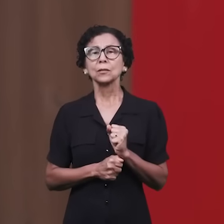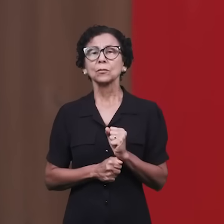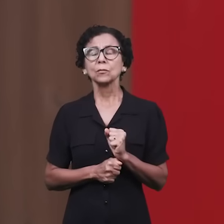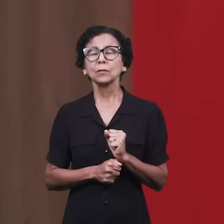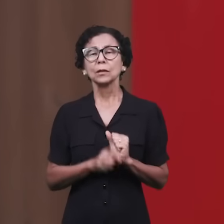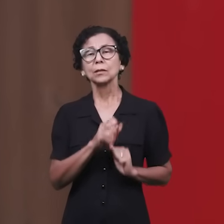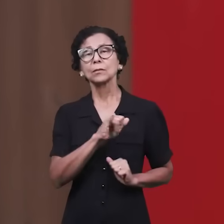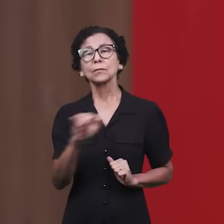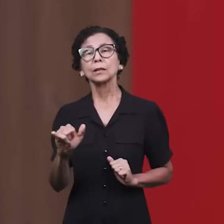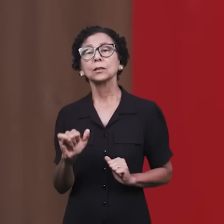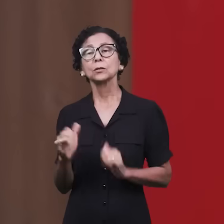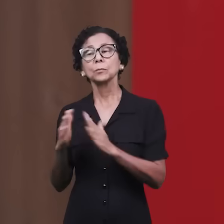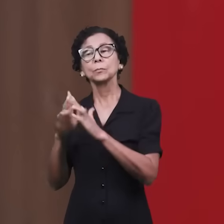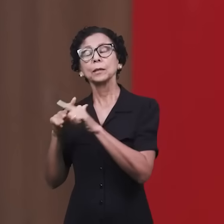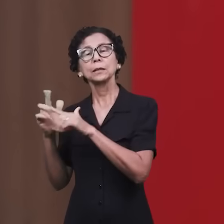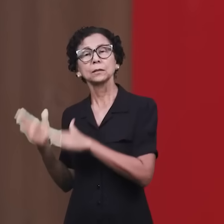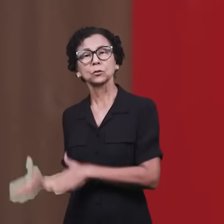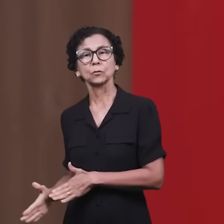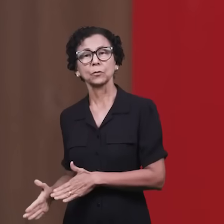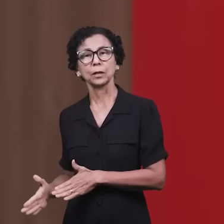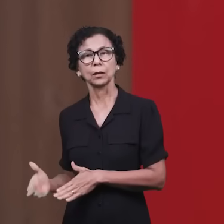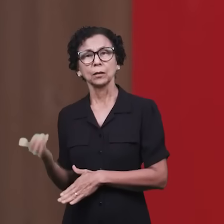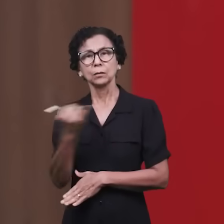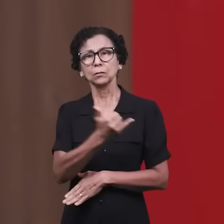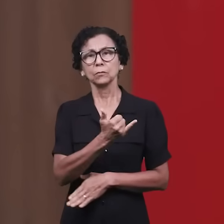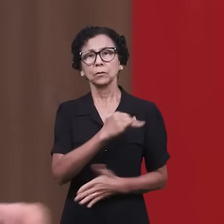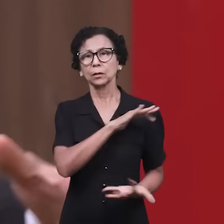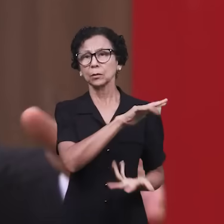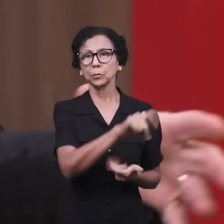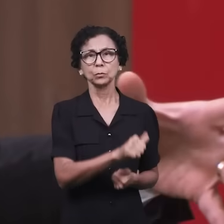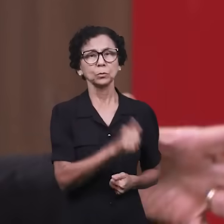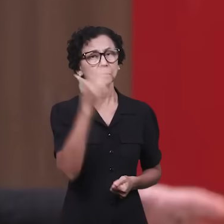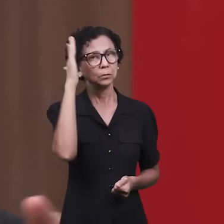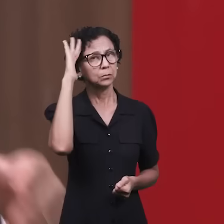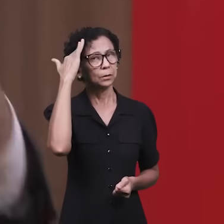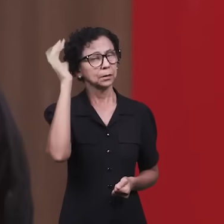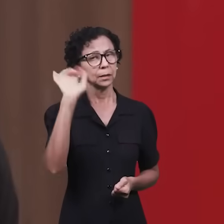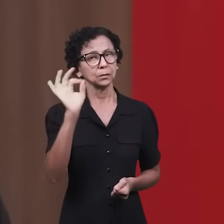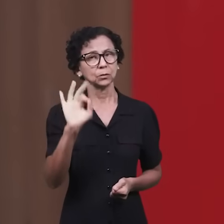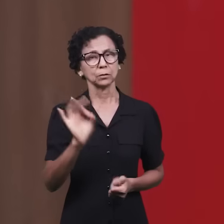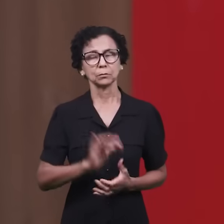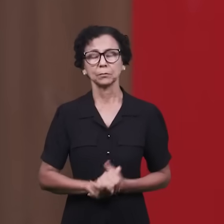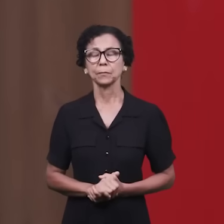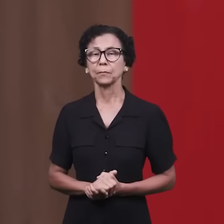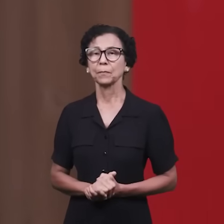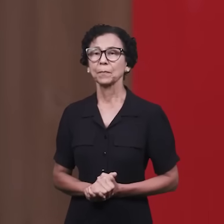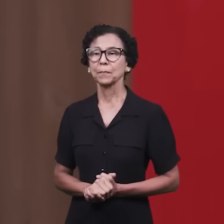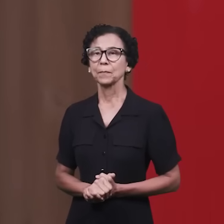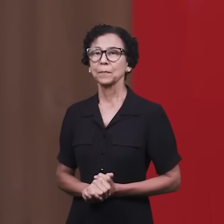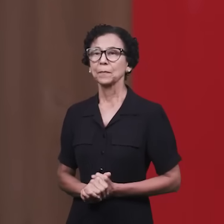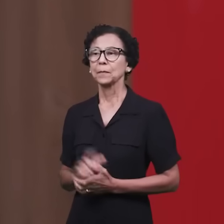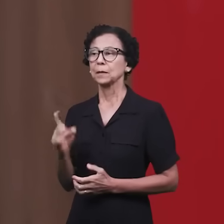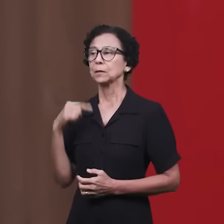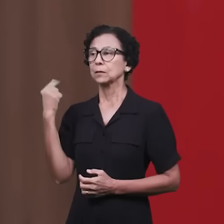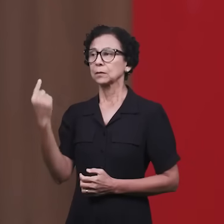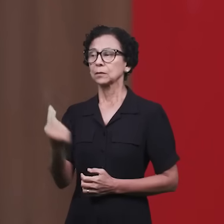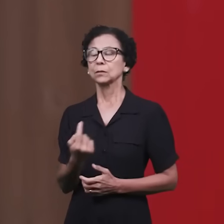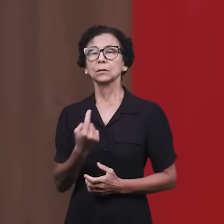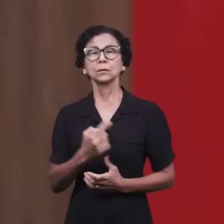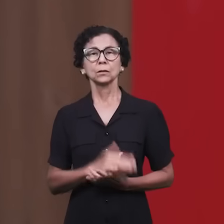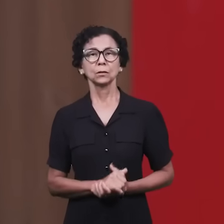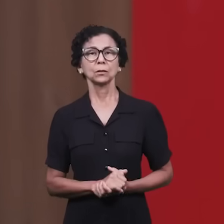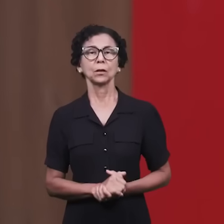dizendo para o mundo. O mundo não alcança o mistério, a igreja alcança o mistério. Para nós que estamos aqui, para muitos que estão nos acompanhando, você tem para